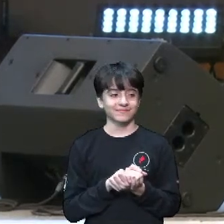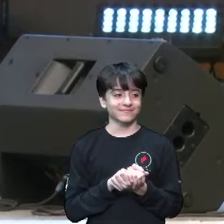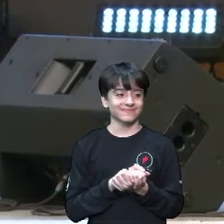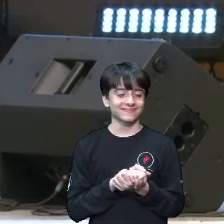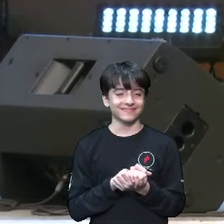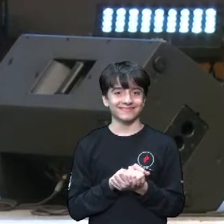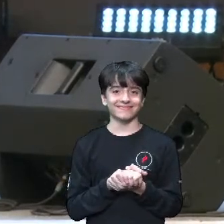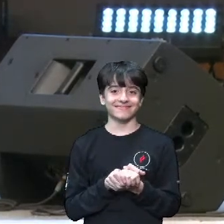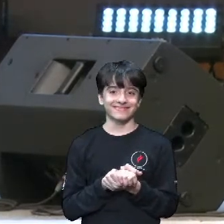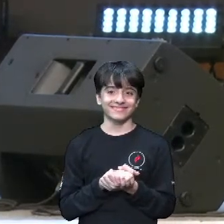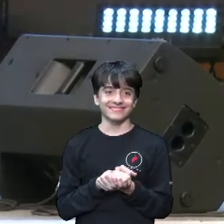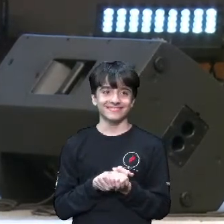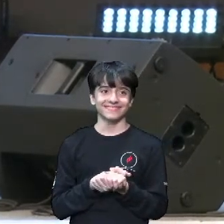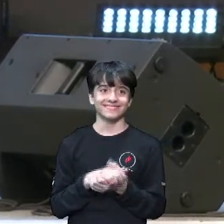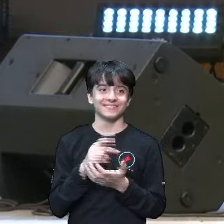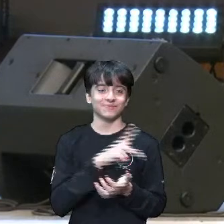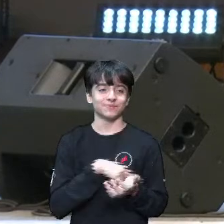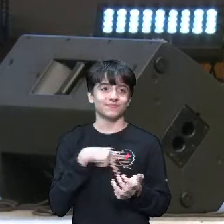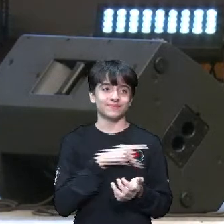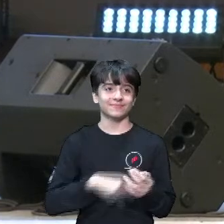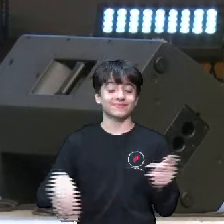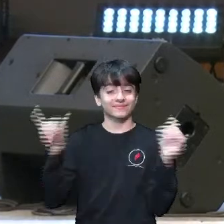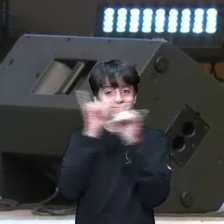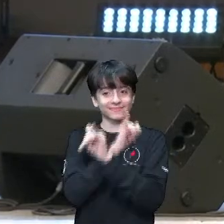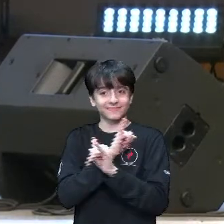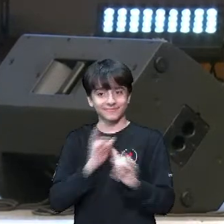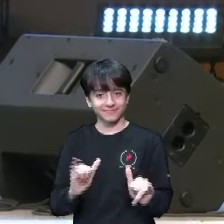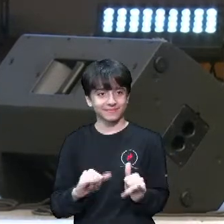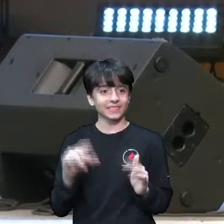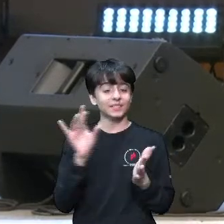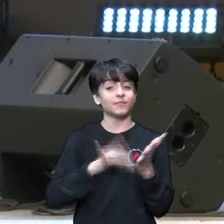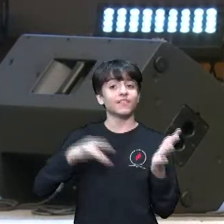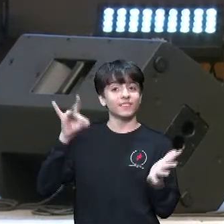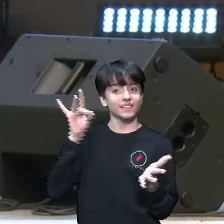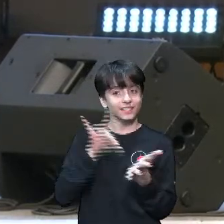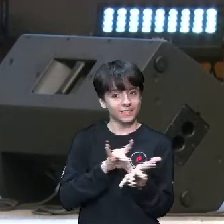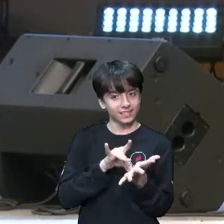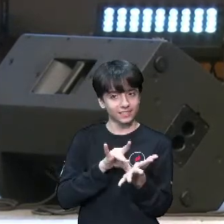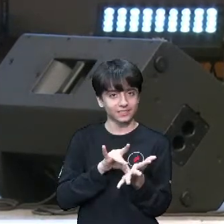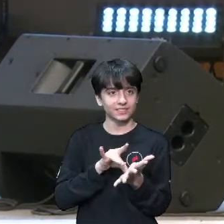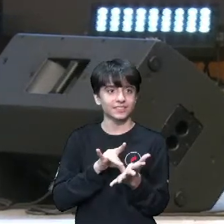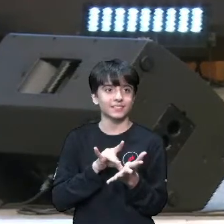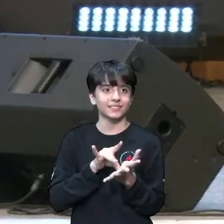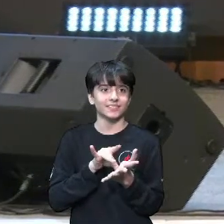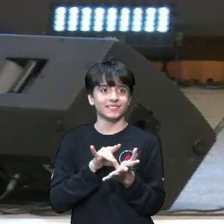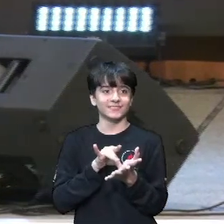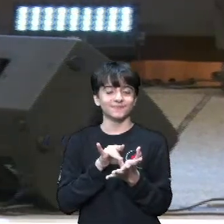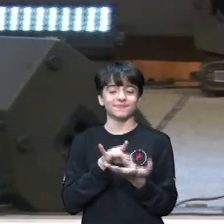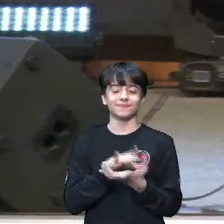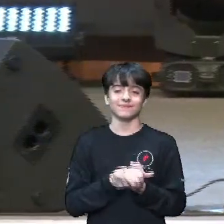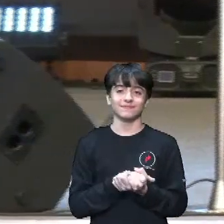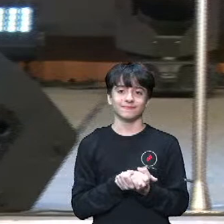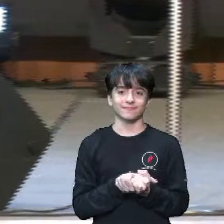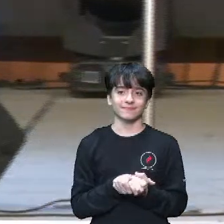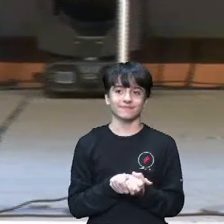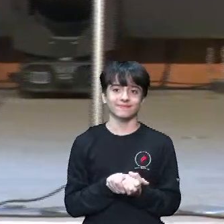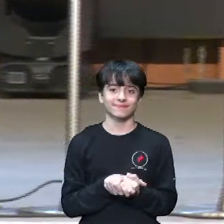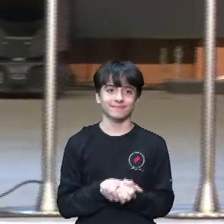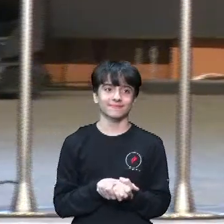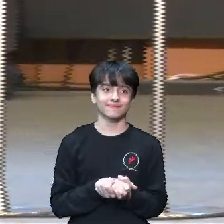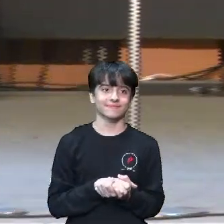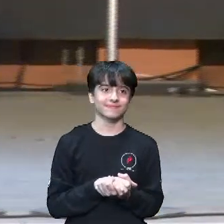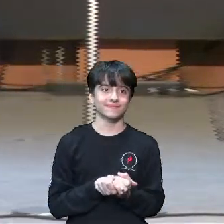uma verdade, vamos dizer assim, eu posso sintetizar esse texto numa verdade.